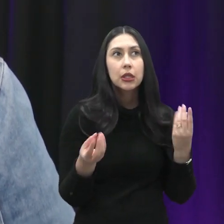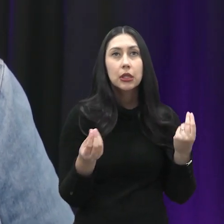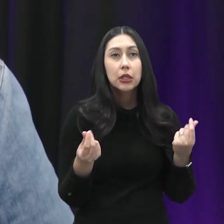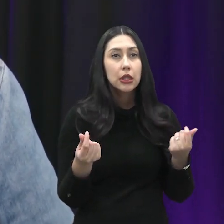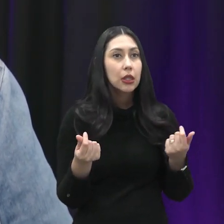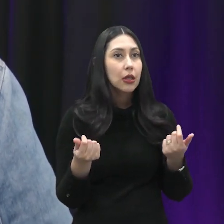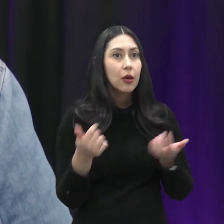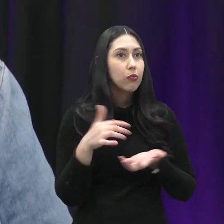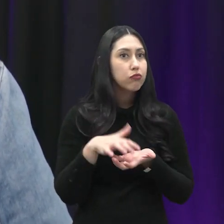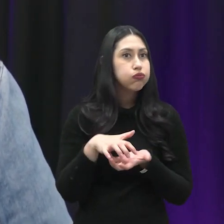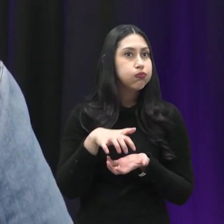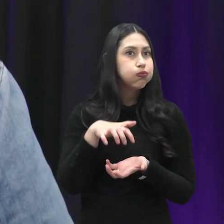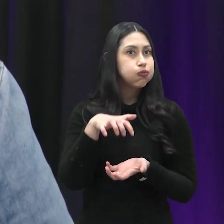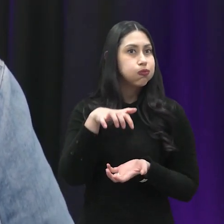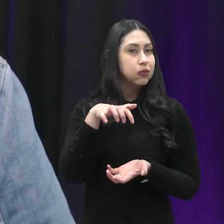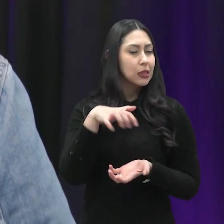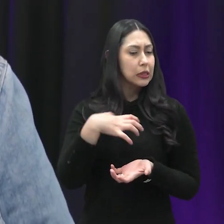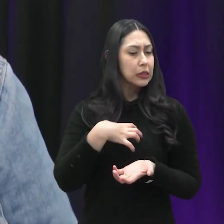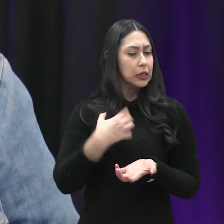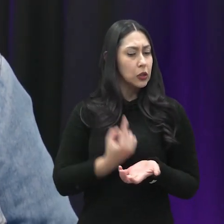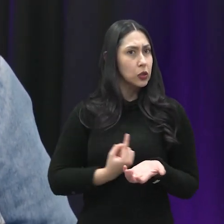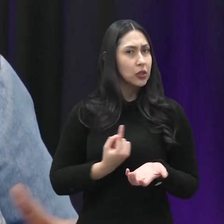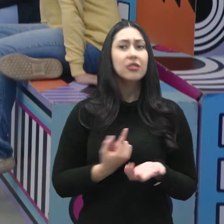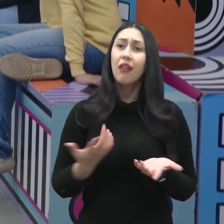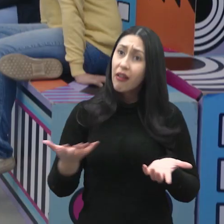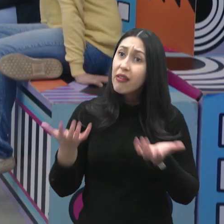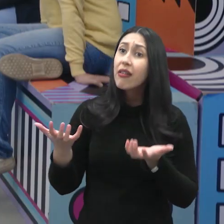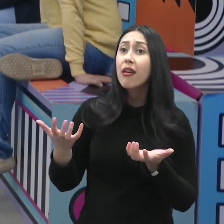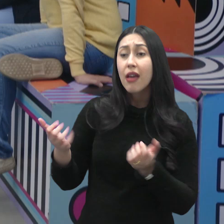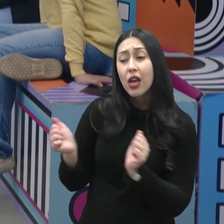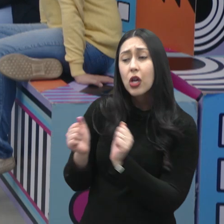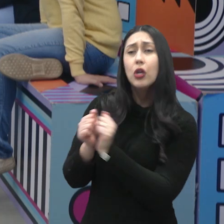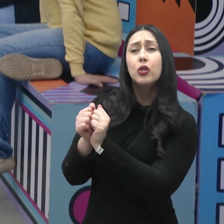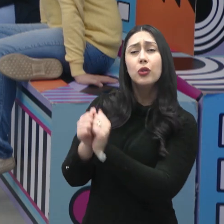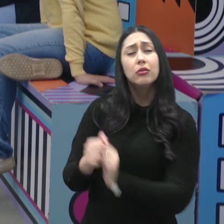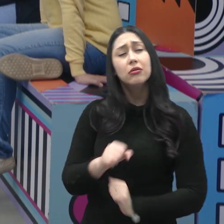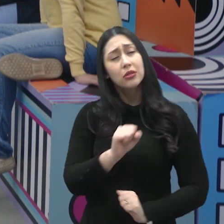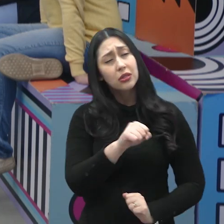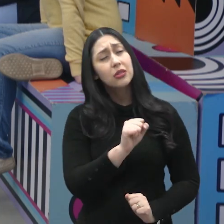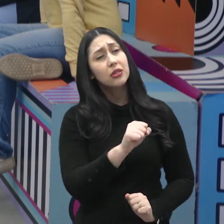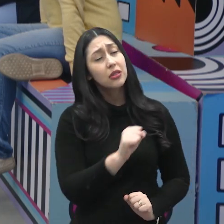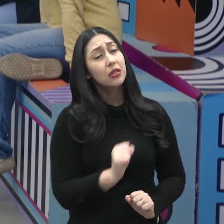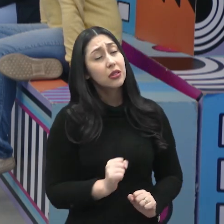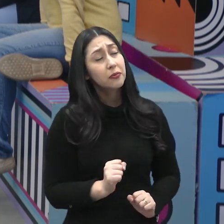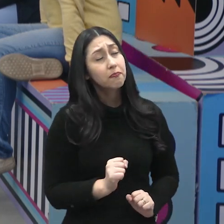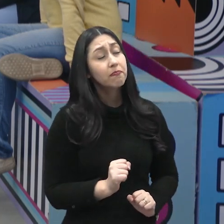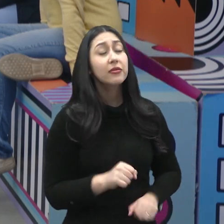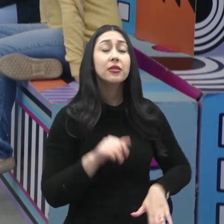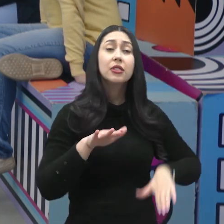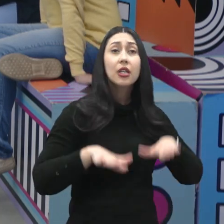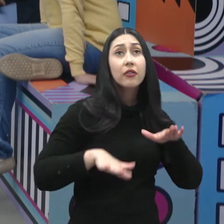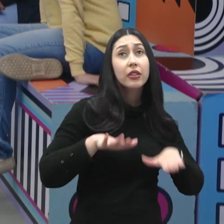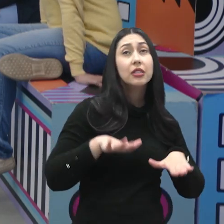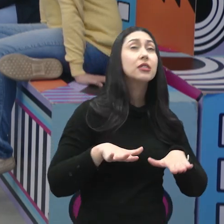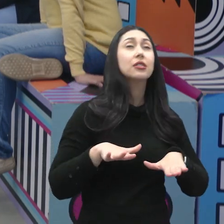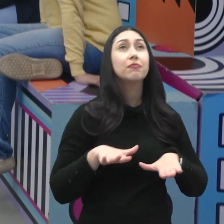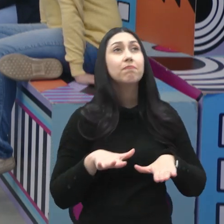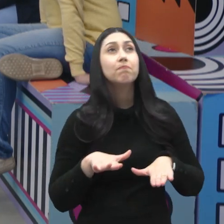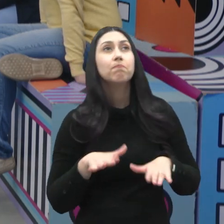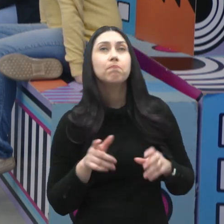o envelhecimento mesmo, né? Só uma companhia. Uma companhia. E, às vezes,